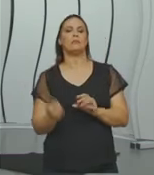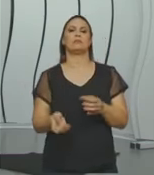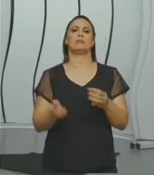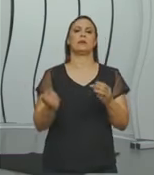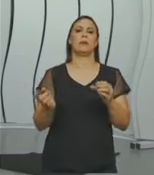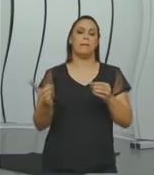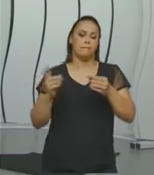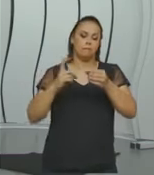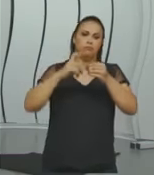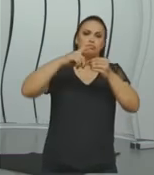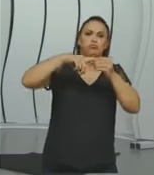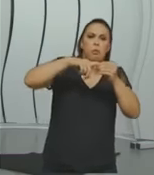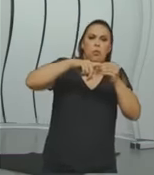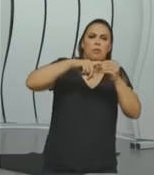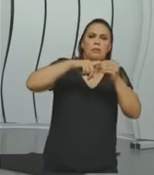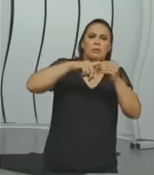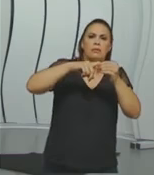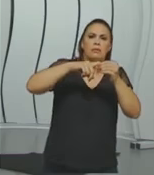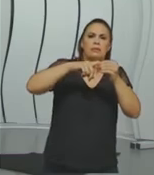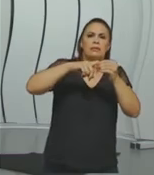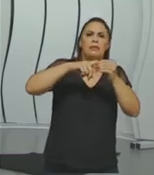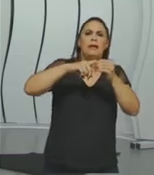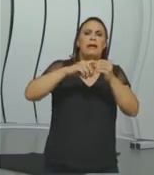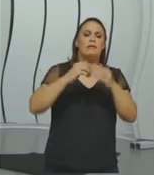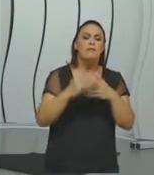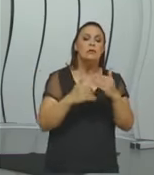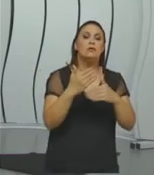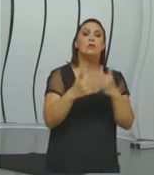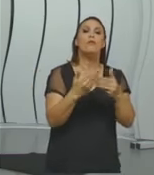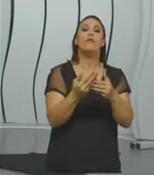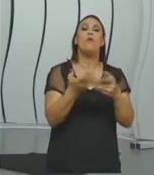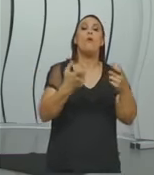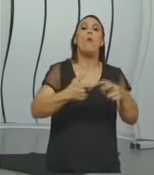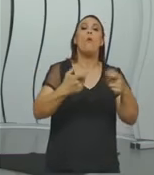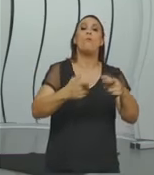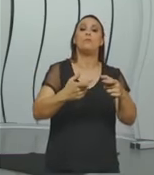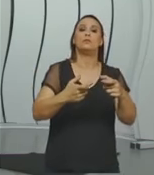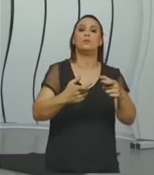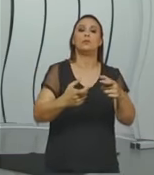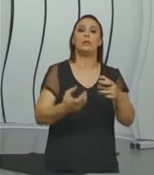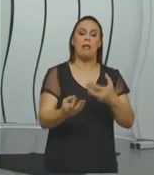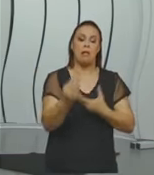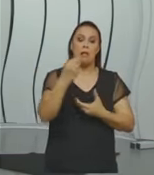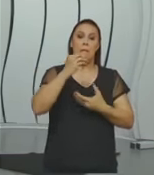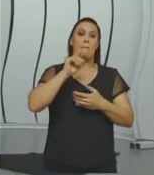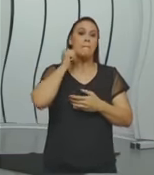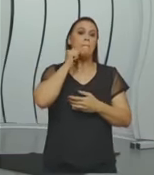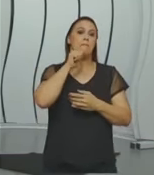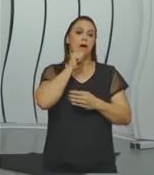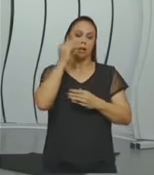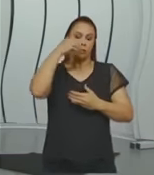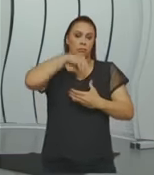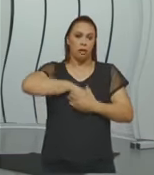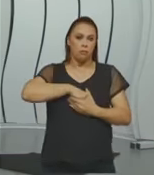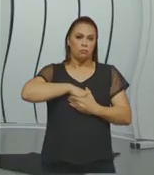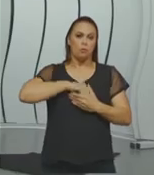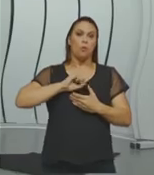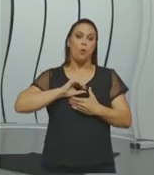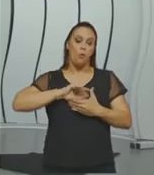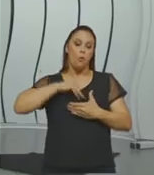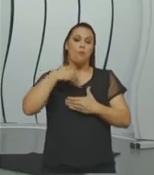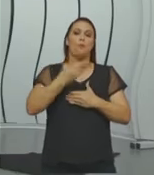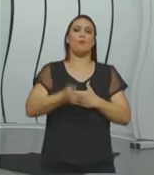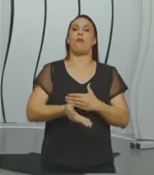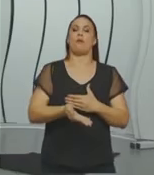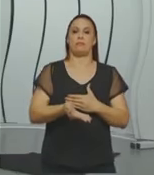Como que vai ser feito isso? Vai ser dentro do corpo da mãe ou fora do corpo da mãe? E aí a gente tem alguns